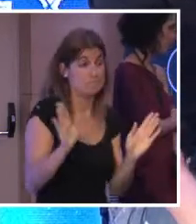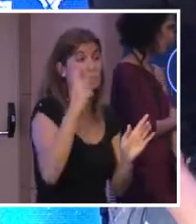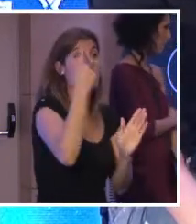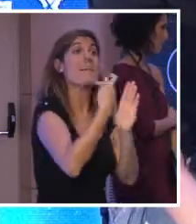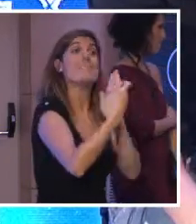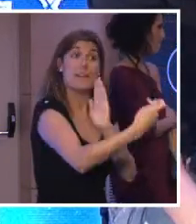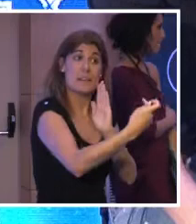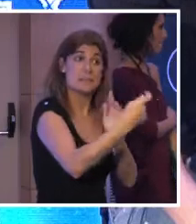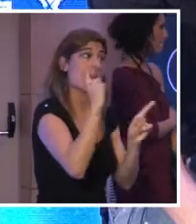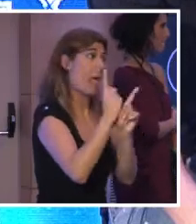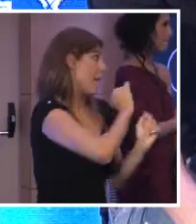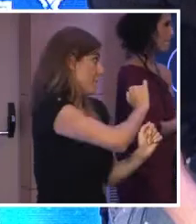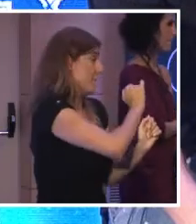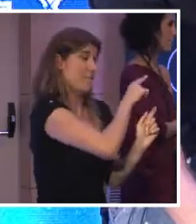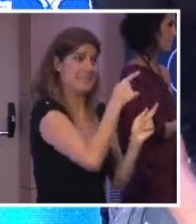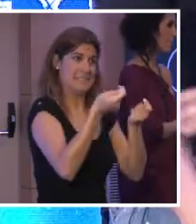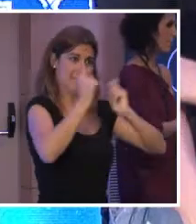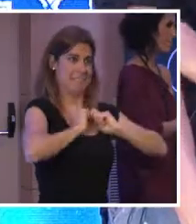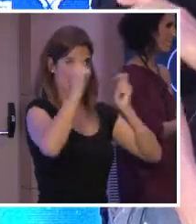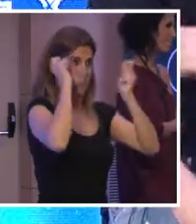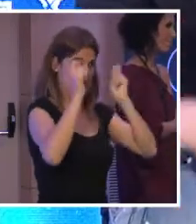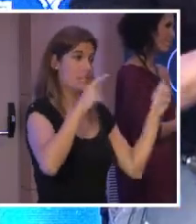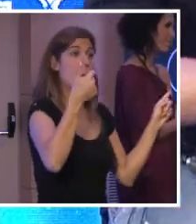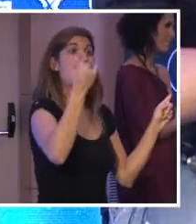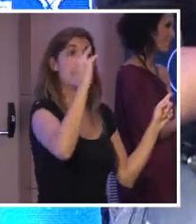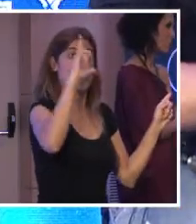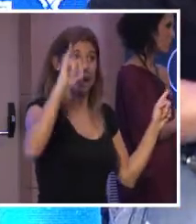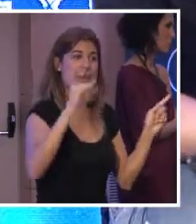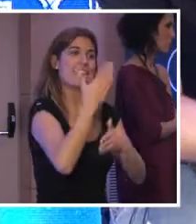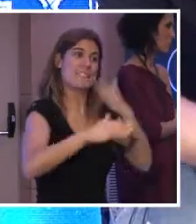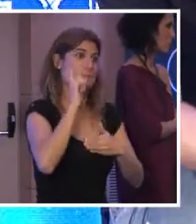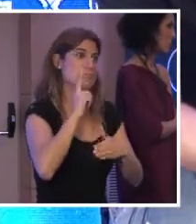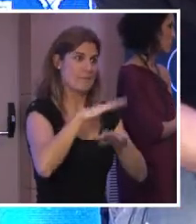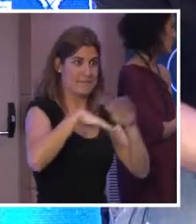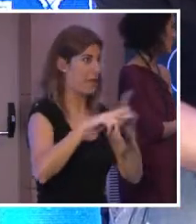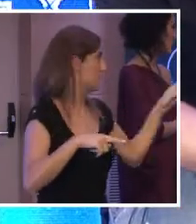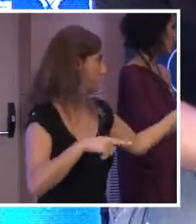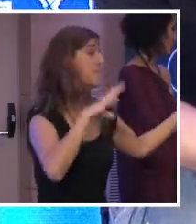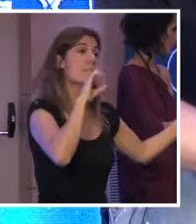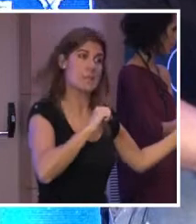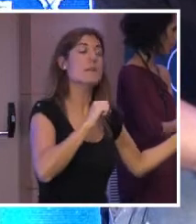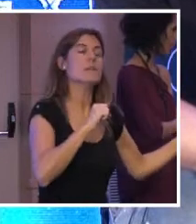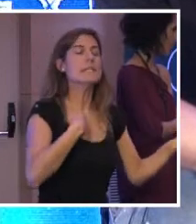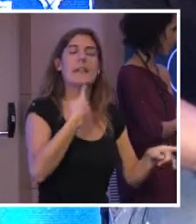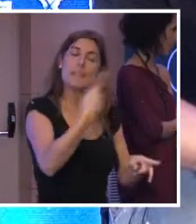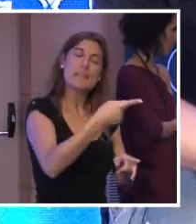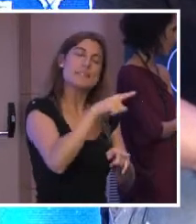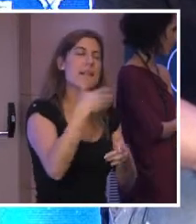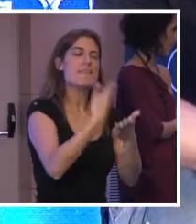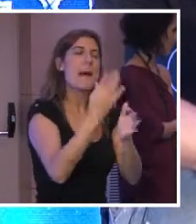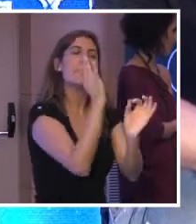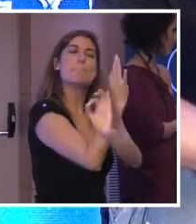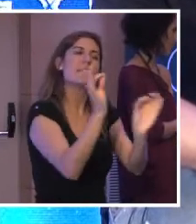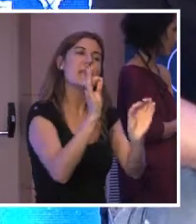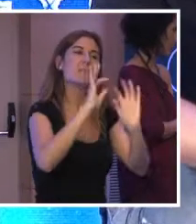personagem dele, que é o Billy, que é o deficiente auditivo, e que a gente gosta muito, que a gente acha que resume perfeitamente o que a